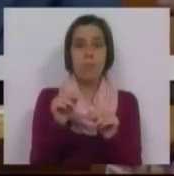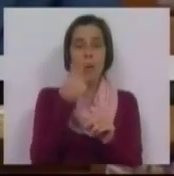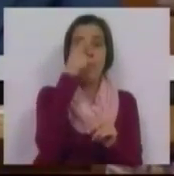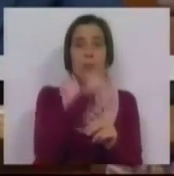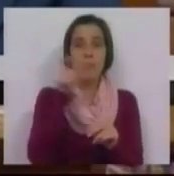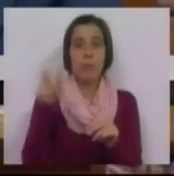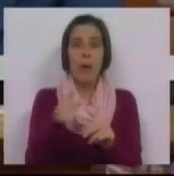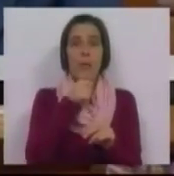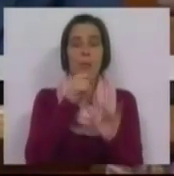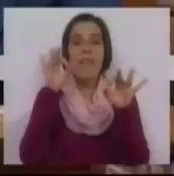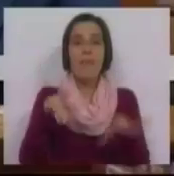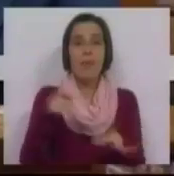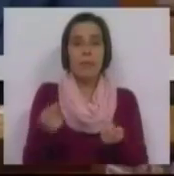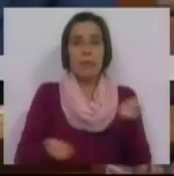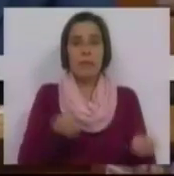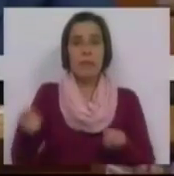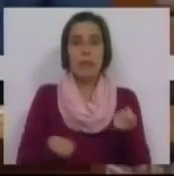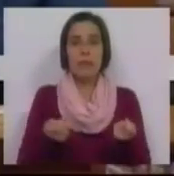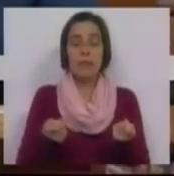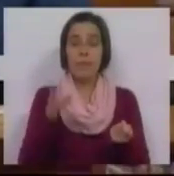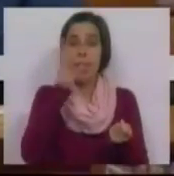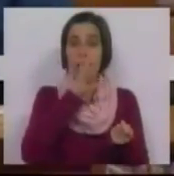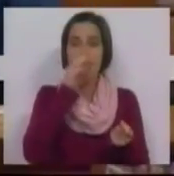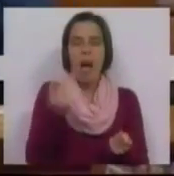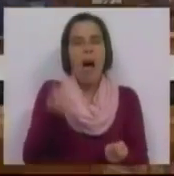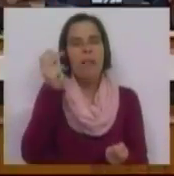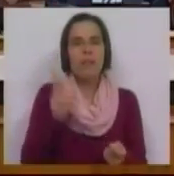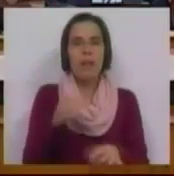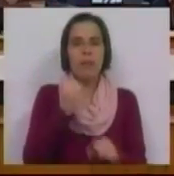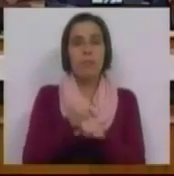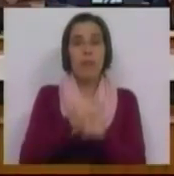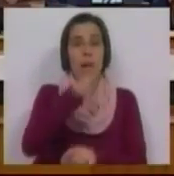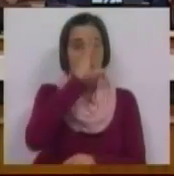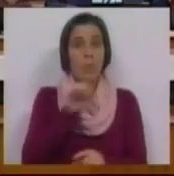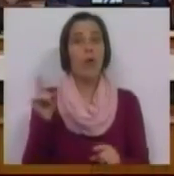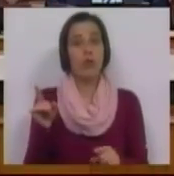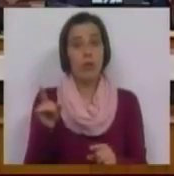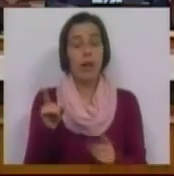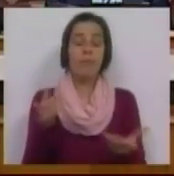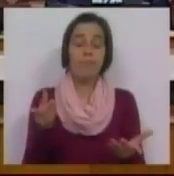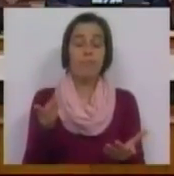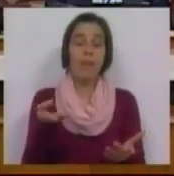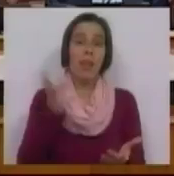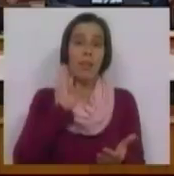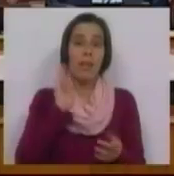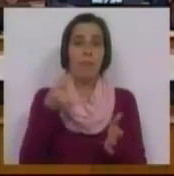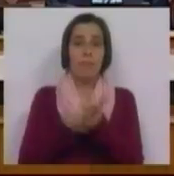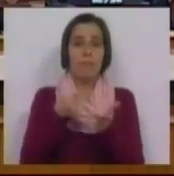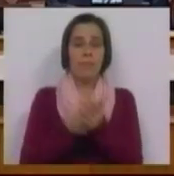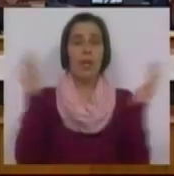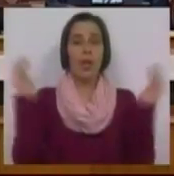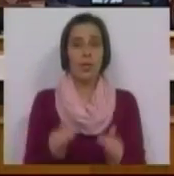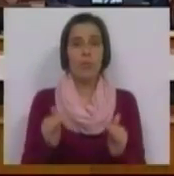por pessoa para chegar ao fim do mês, se tiver o azar de trabalhar para o Estado, sabe que ainda vai ter de suportar